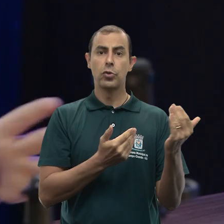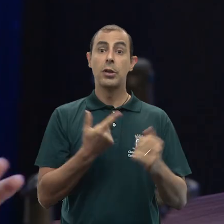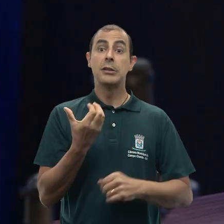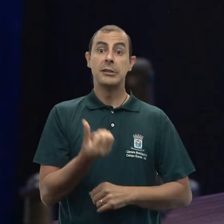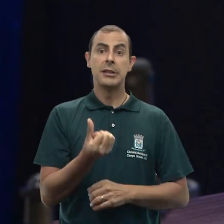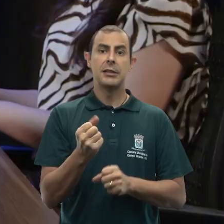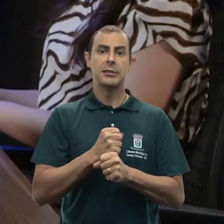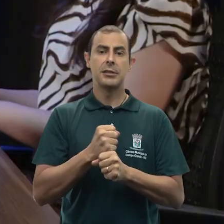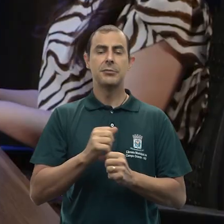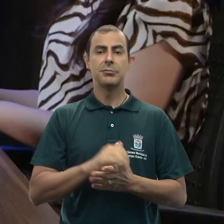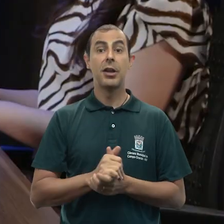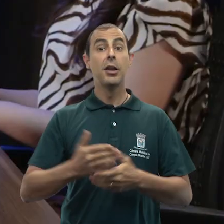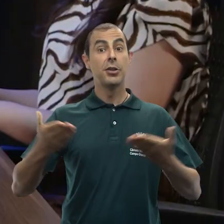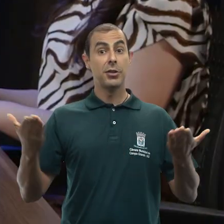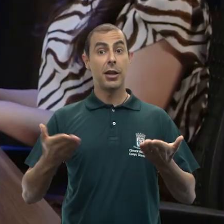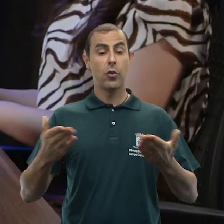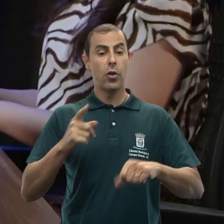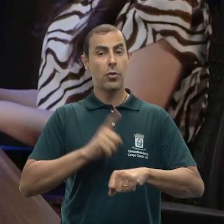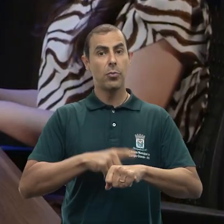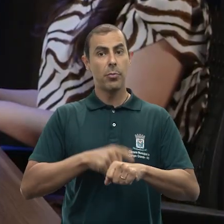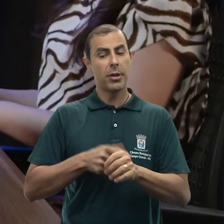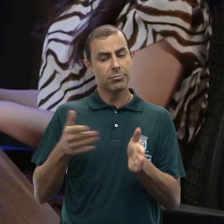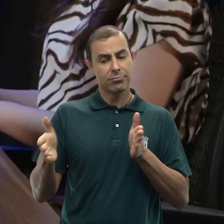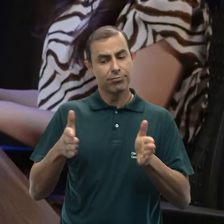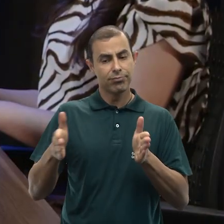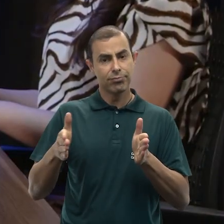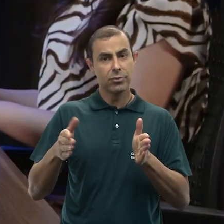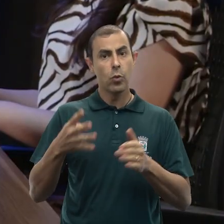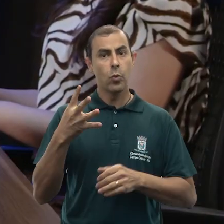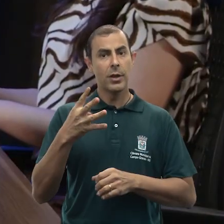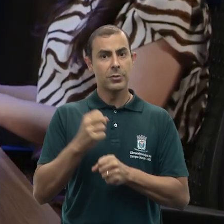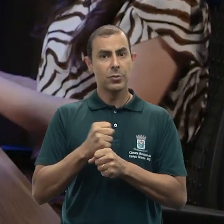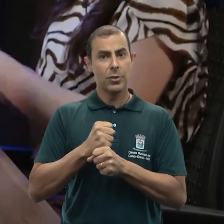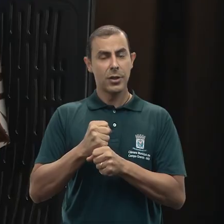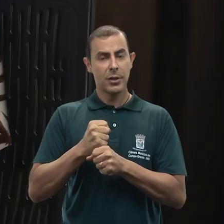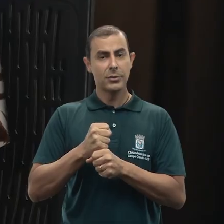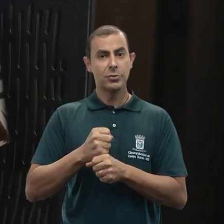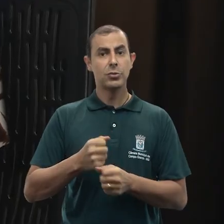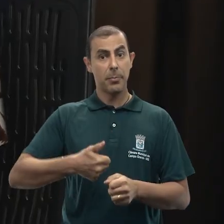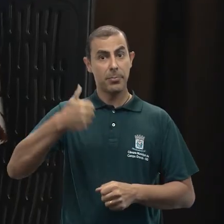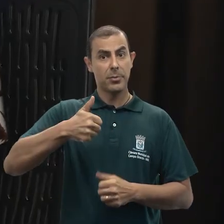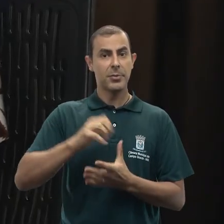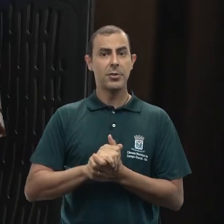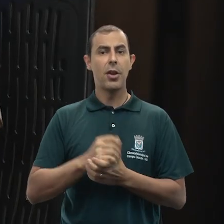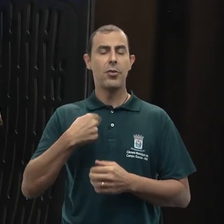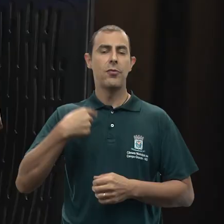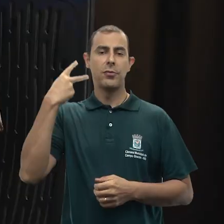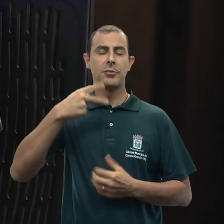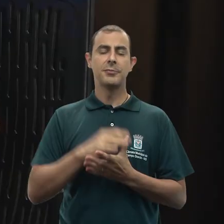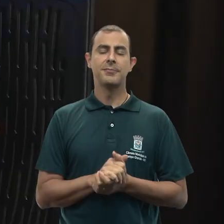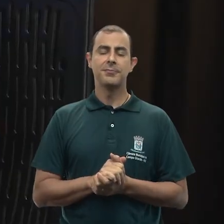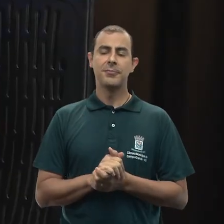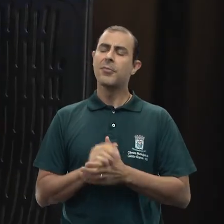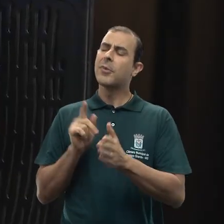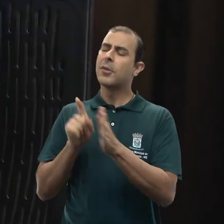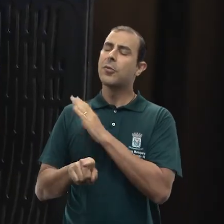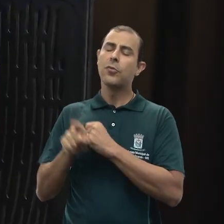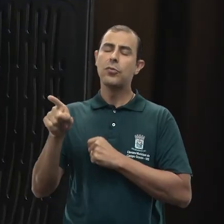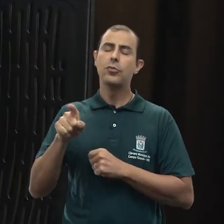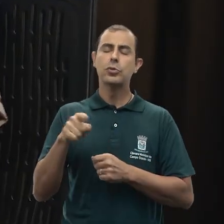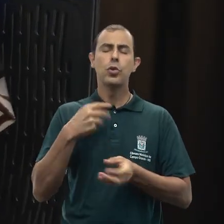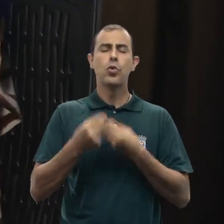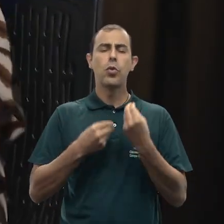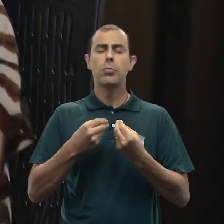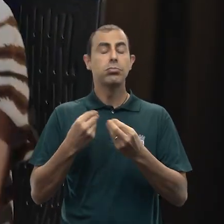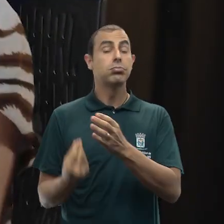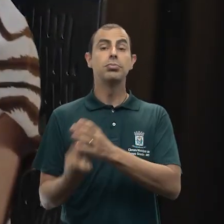agora estou nesse primeiro mandato como vereador. E o que te levou para ir assim nessa linha de frente?